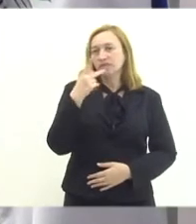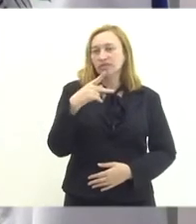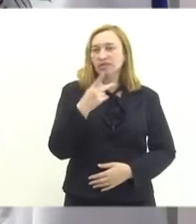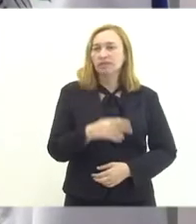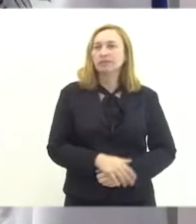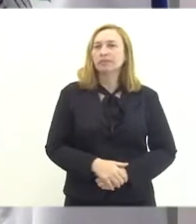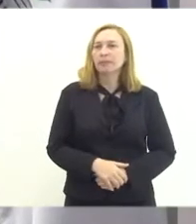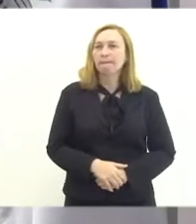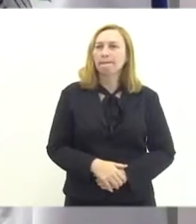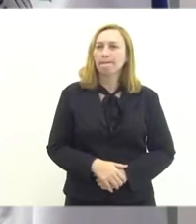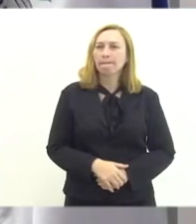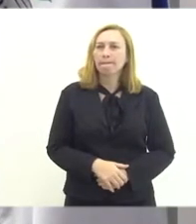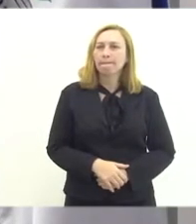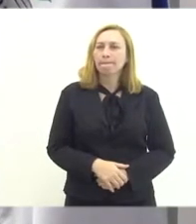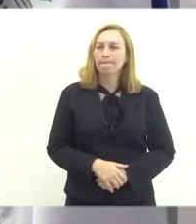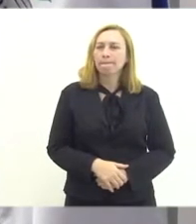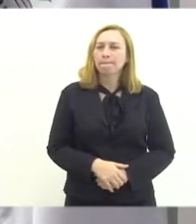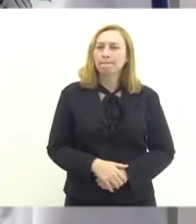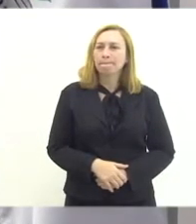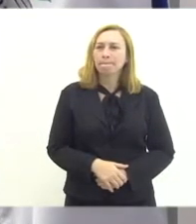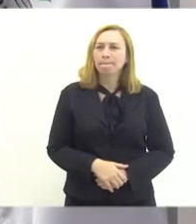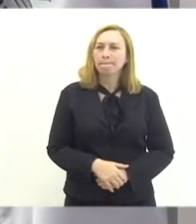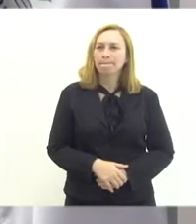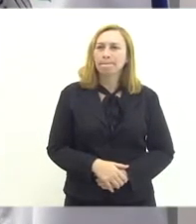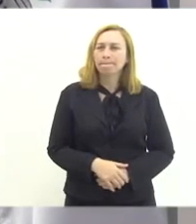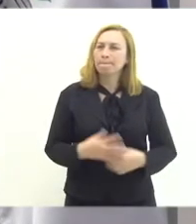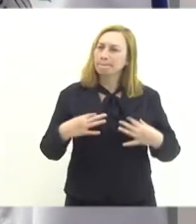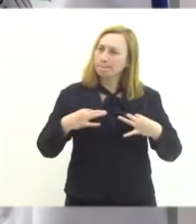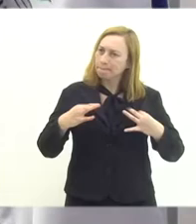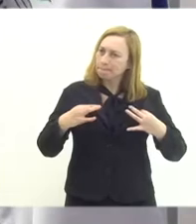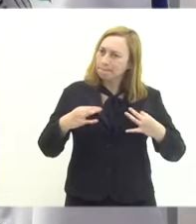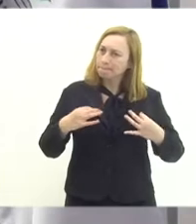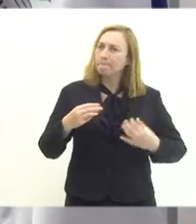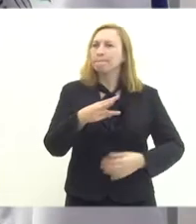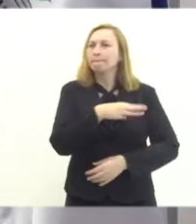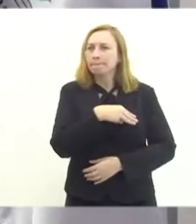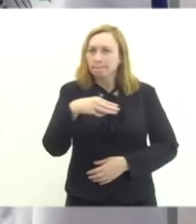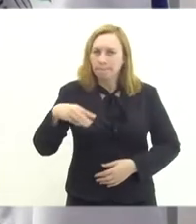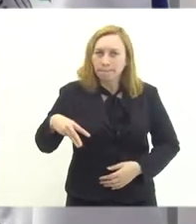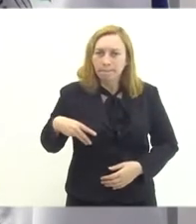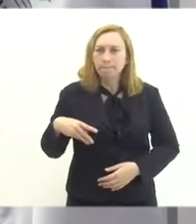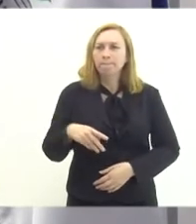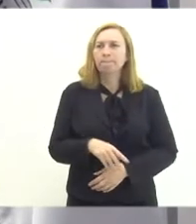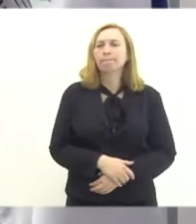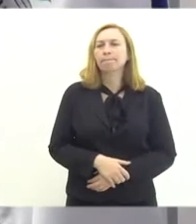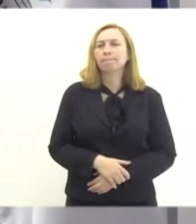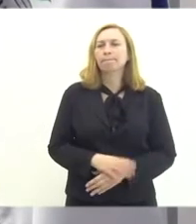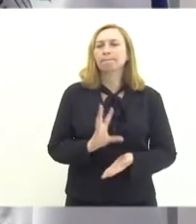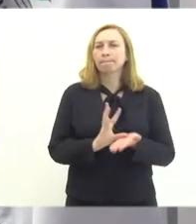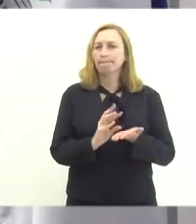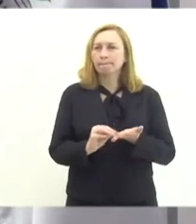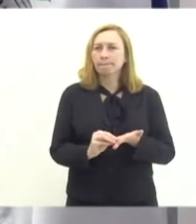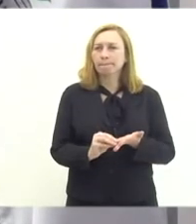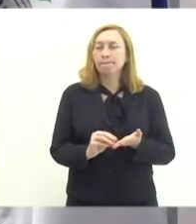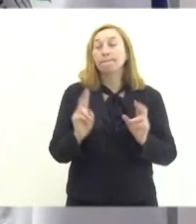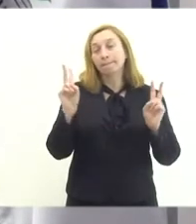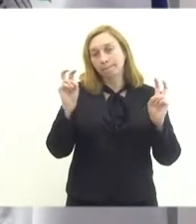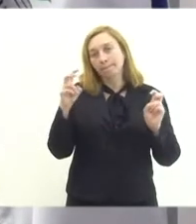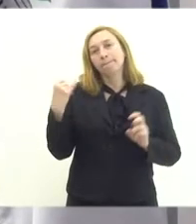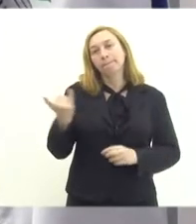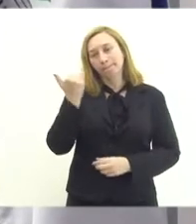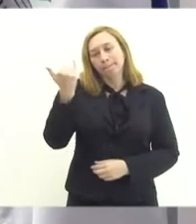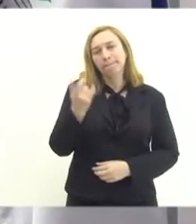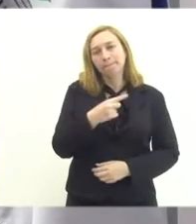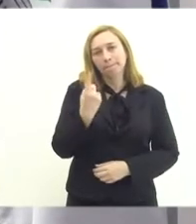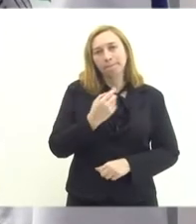e e a gente sempre se coloca à disposição do Ministério Público nessa falta nesse tema tão